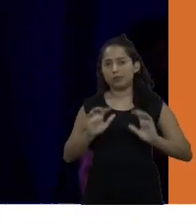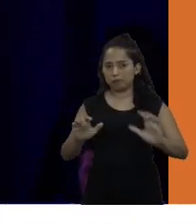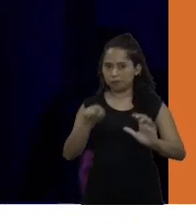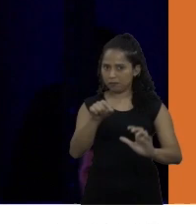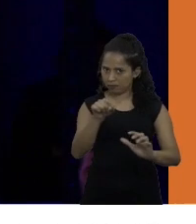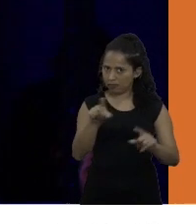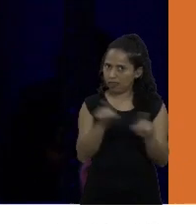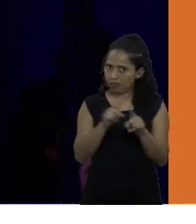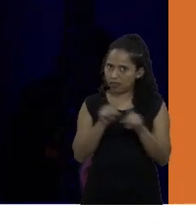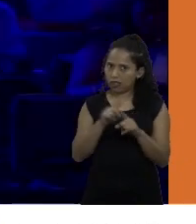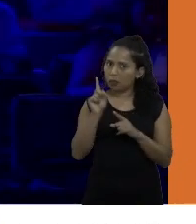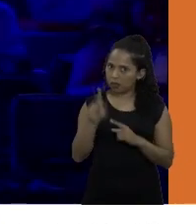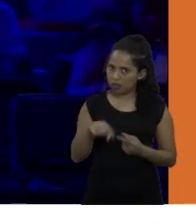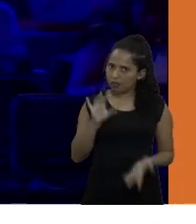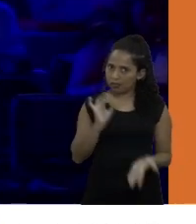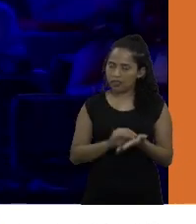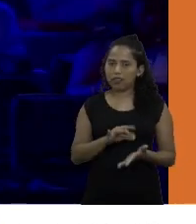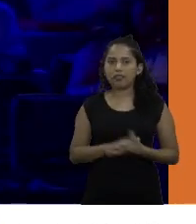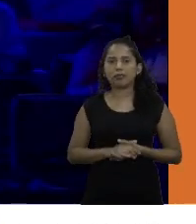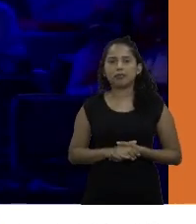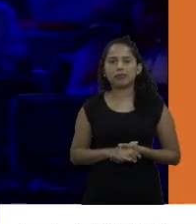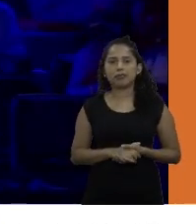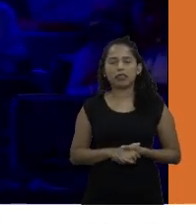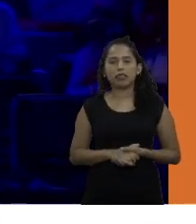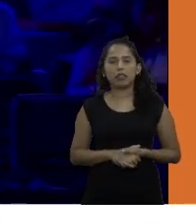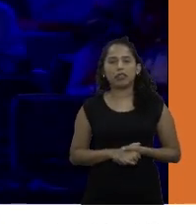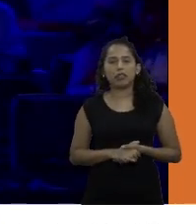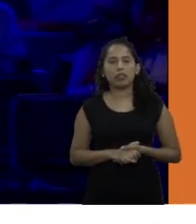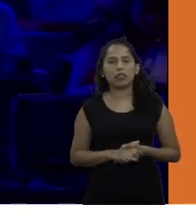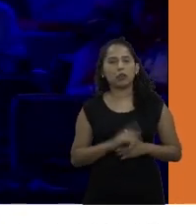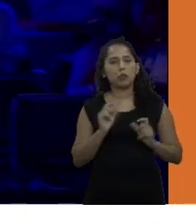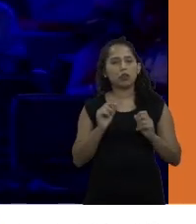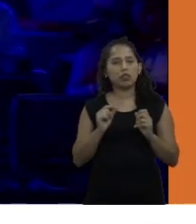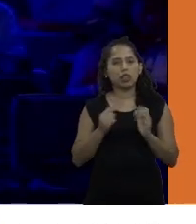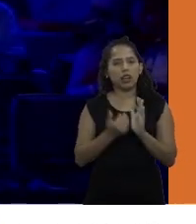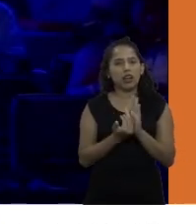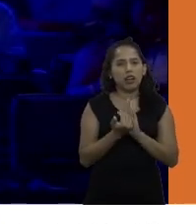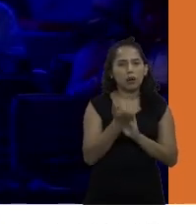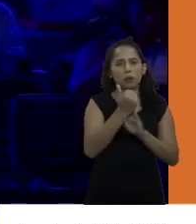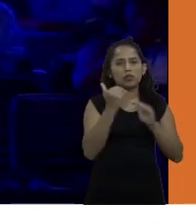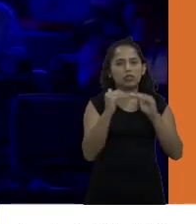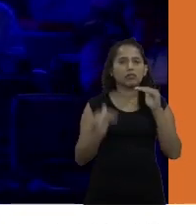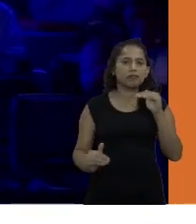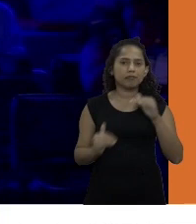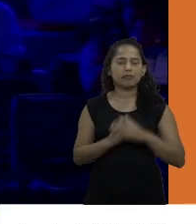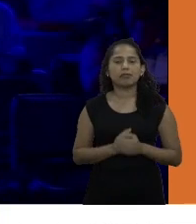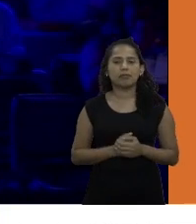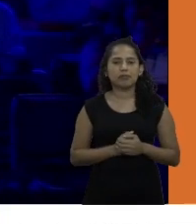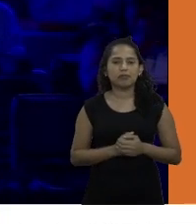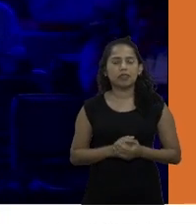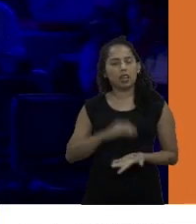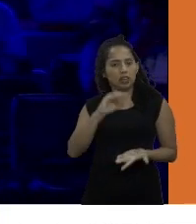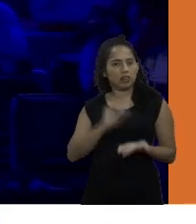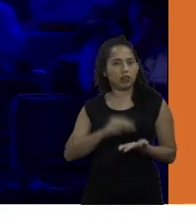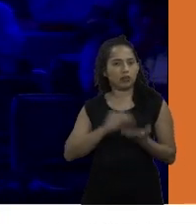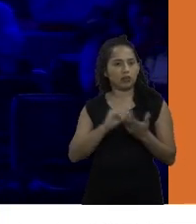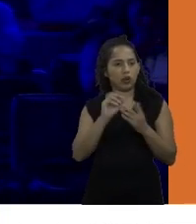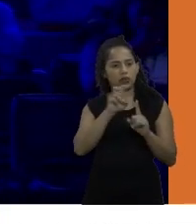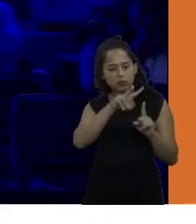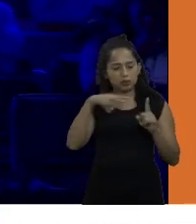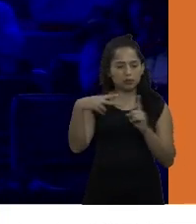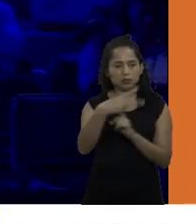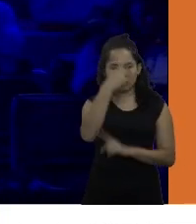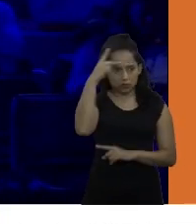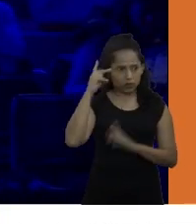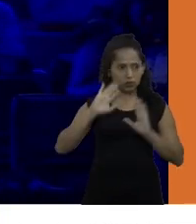disso também é muito relevante falar. O aumento da desigualdade, né? A falta de perspectiva para as